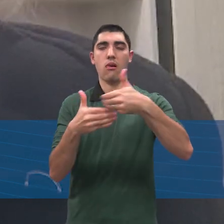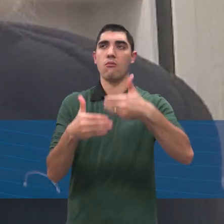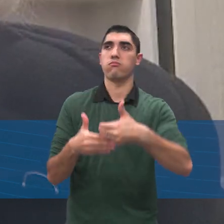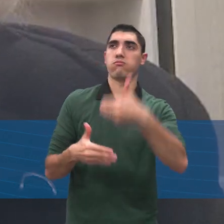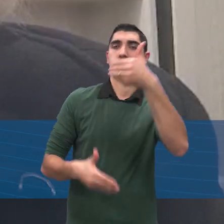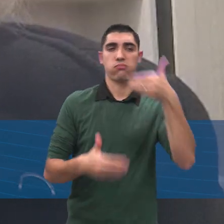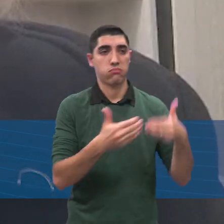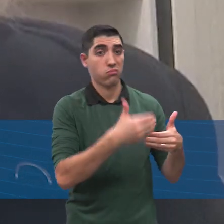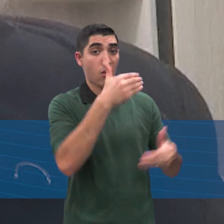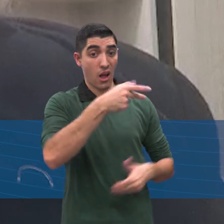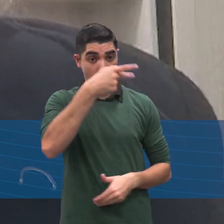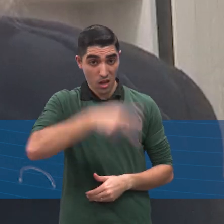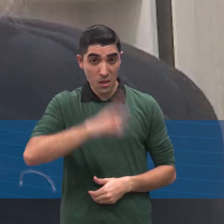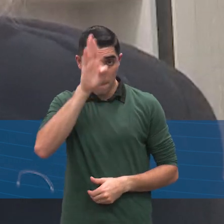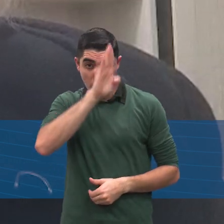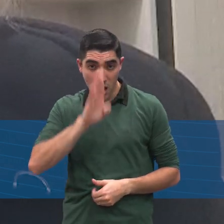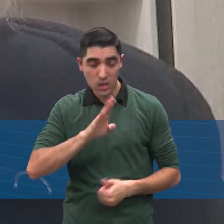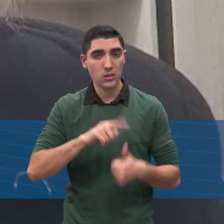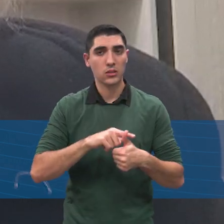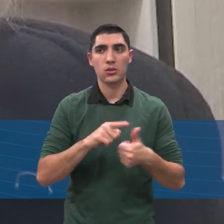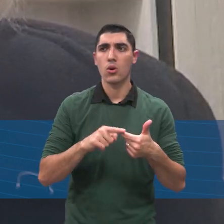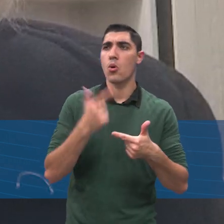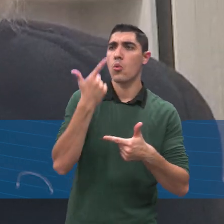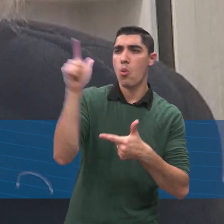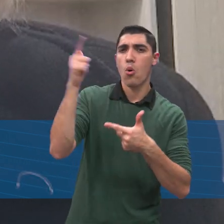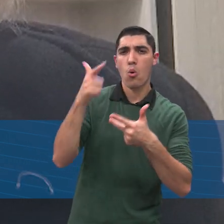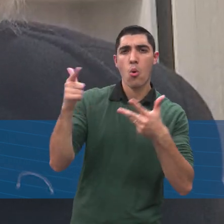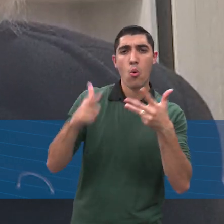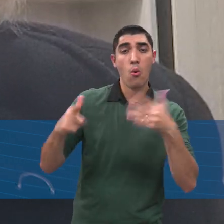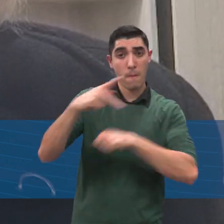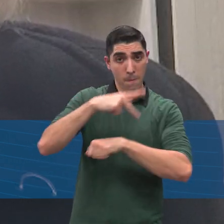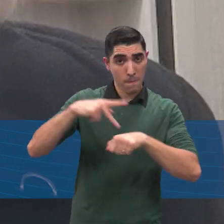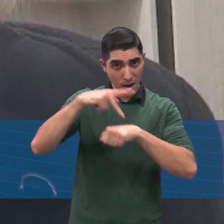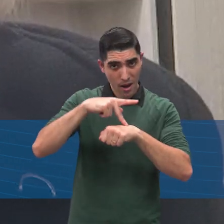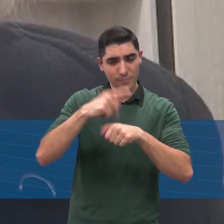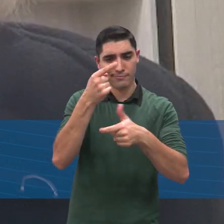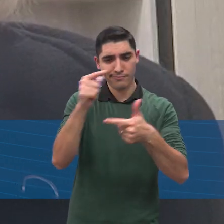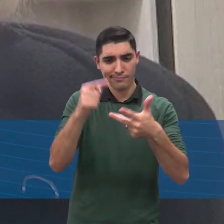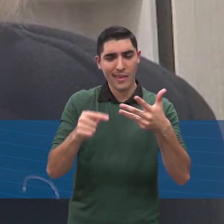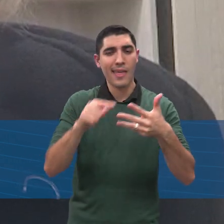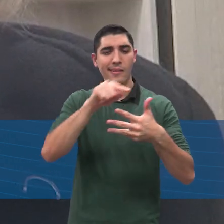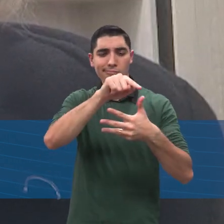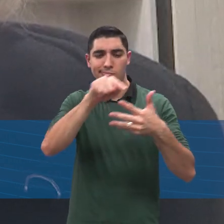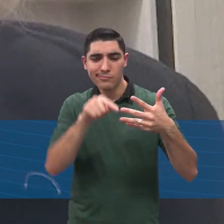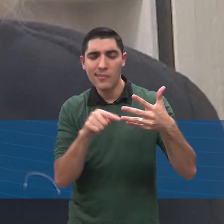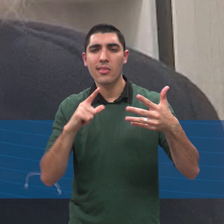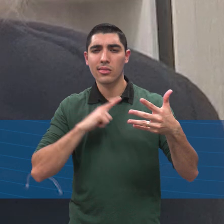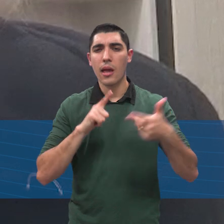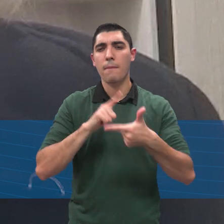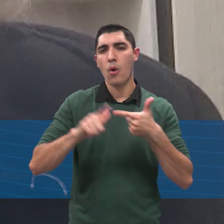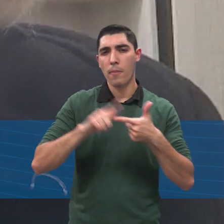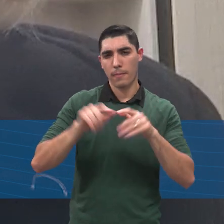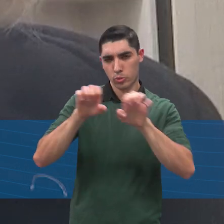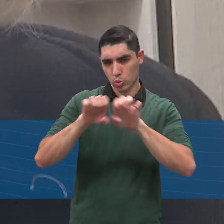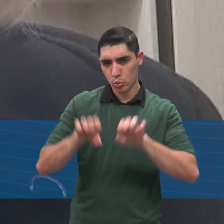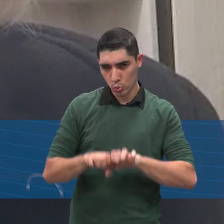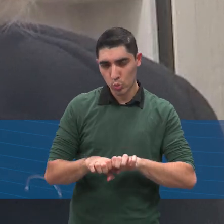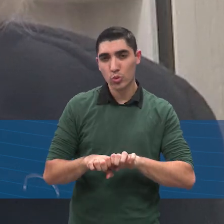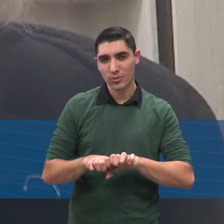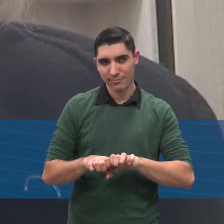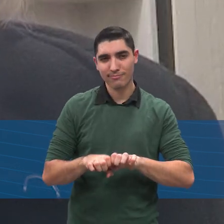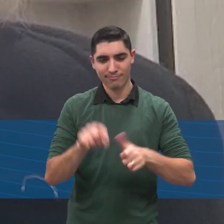no Brasil e em vários outros países que possuem problemas estruturais